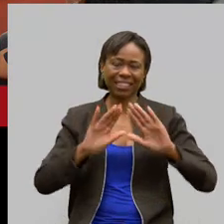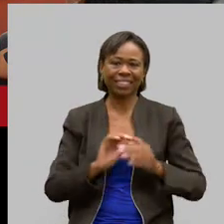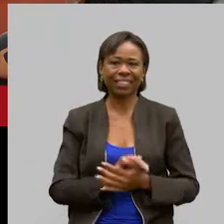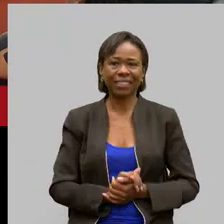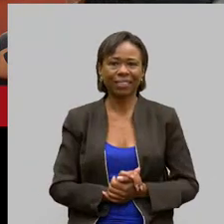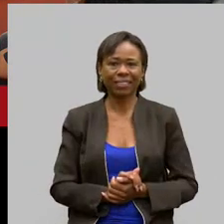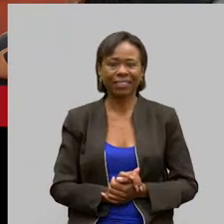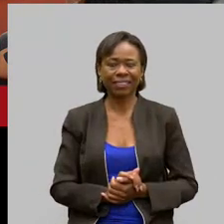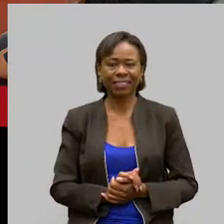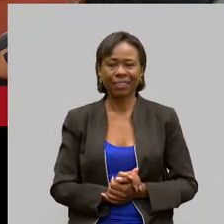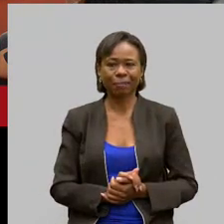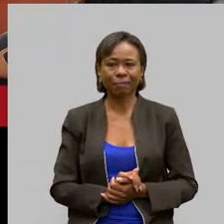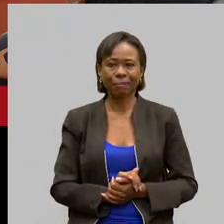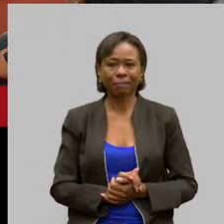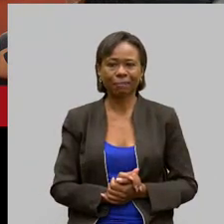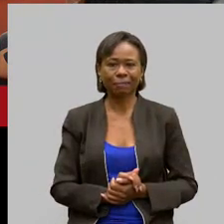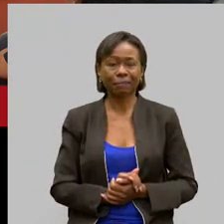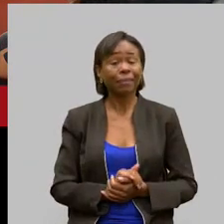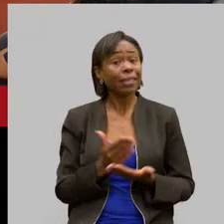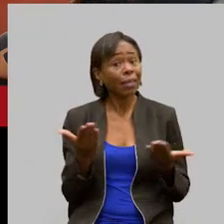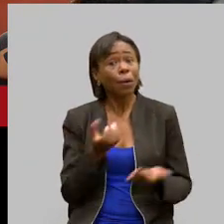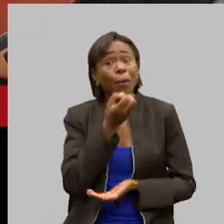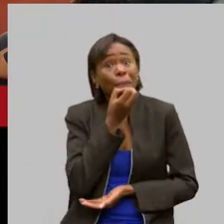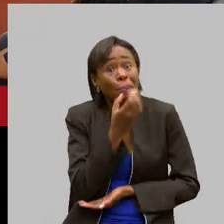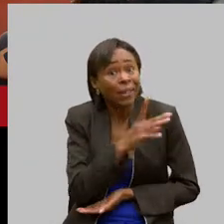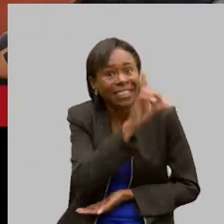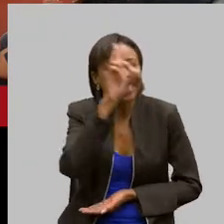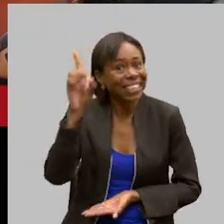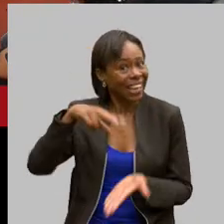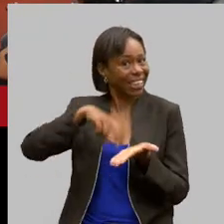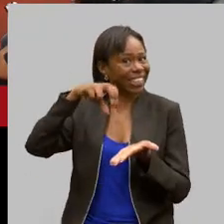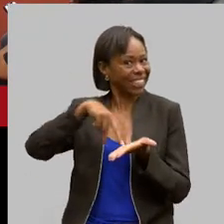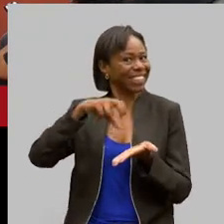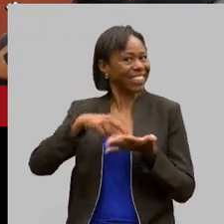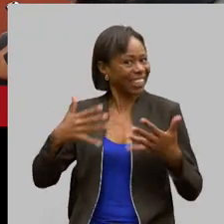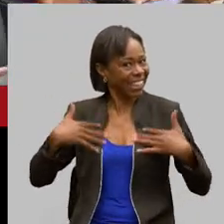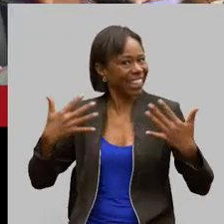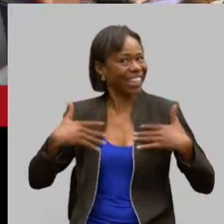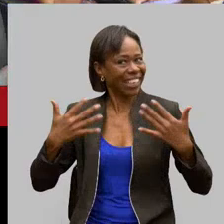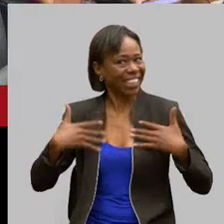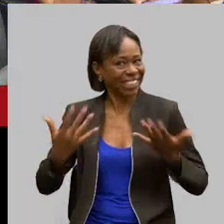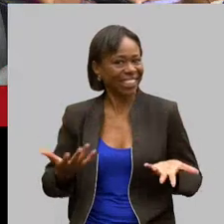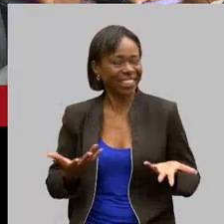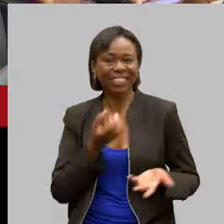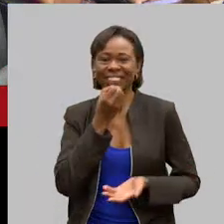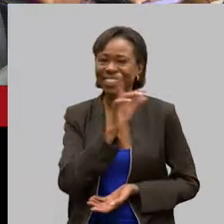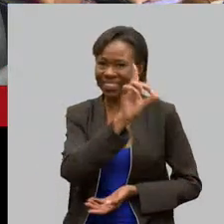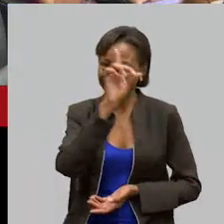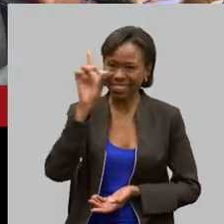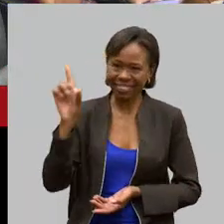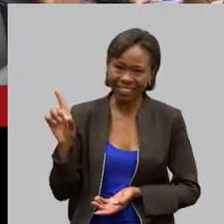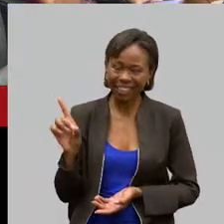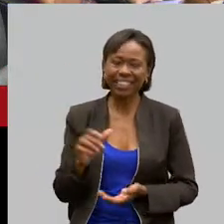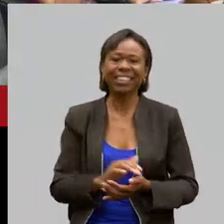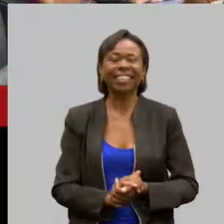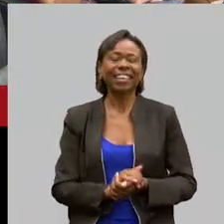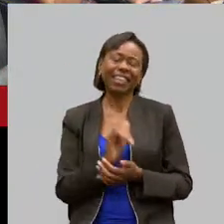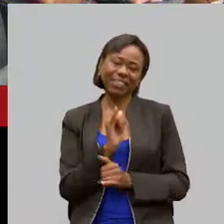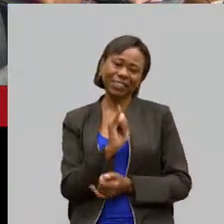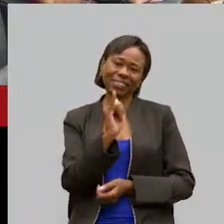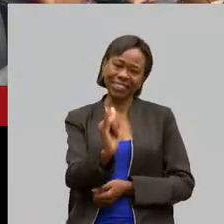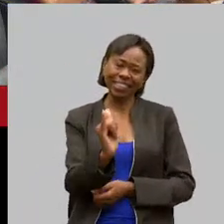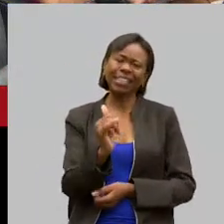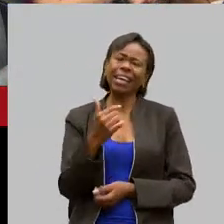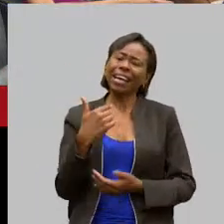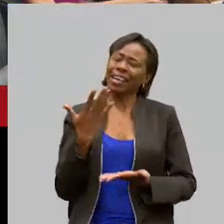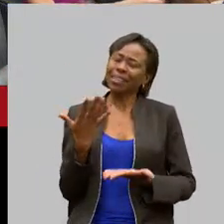e minhas amigas um bom dia animado bom dia bom dia dizer que é uma alegria est aqui hoje